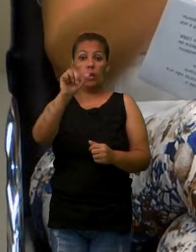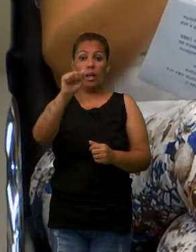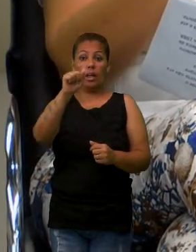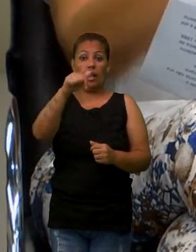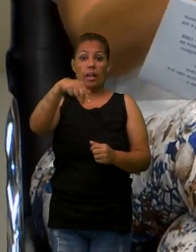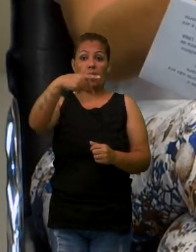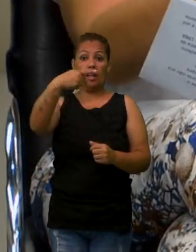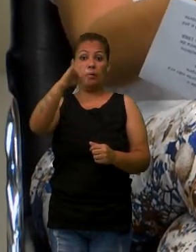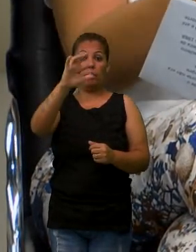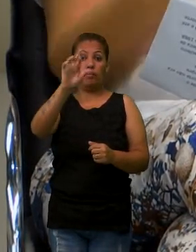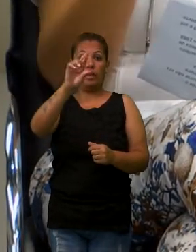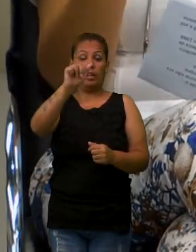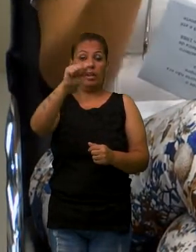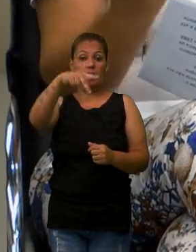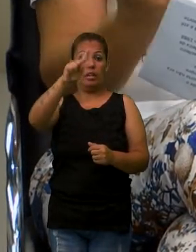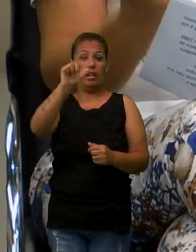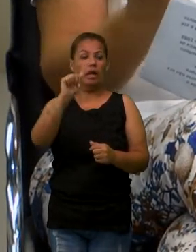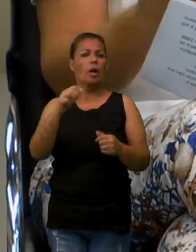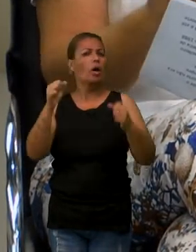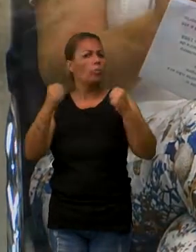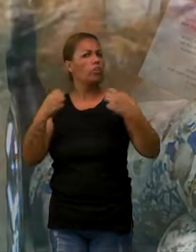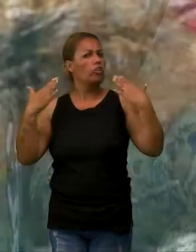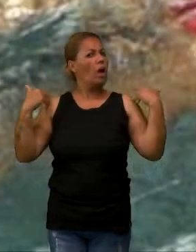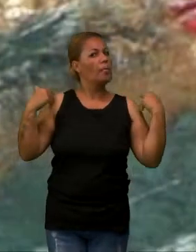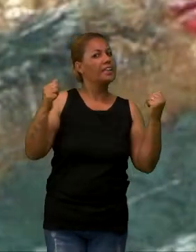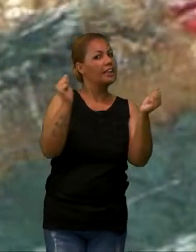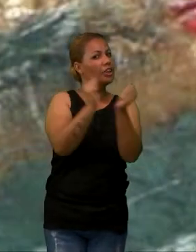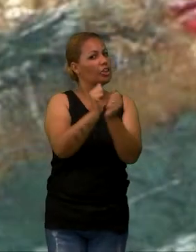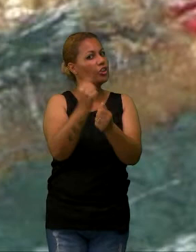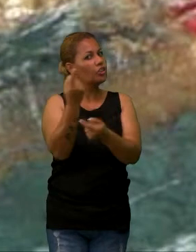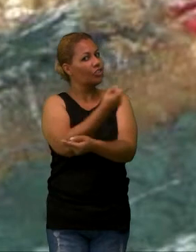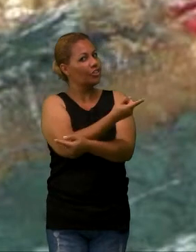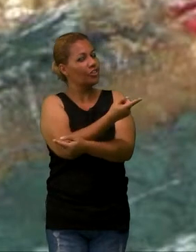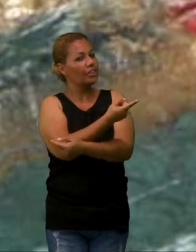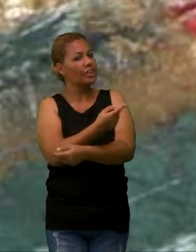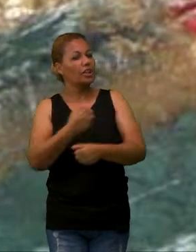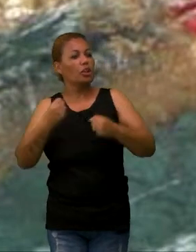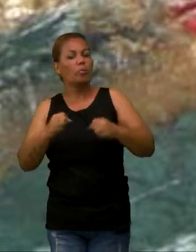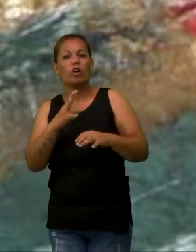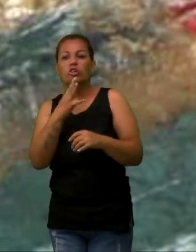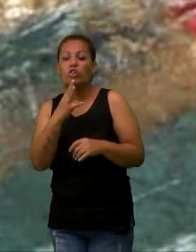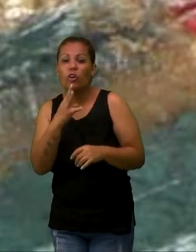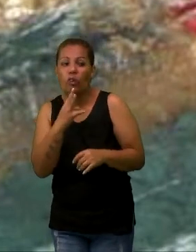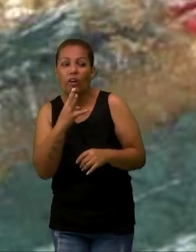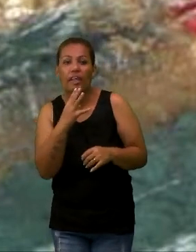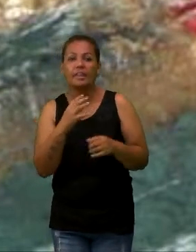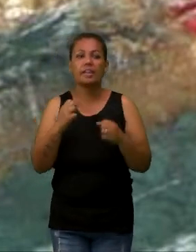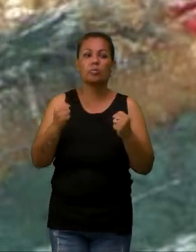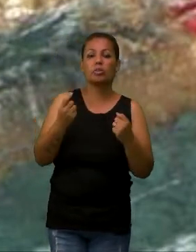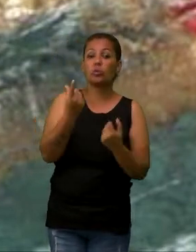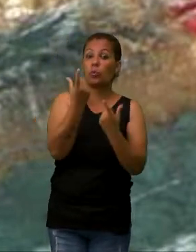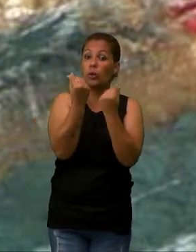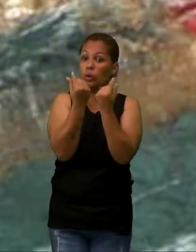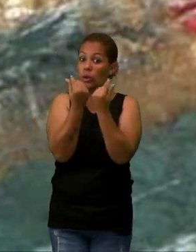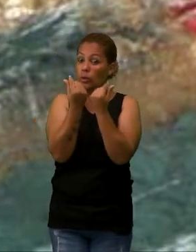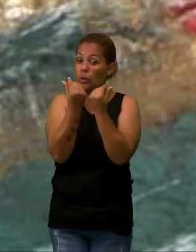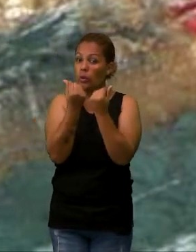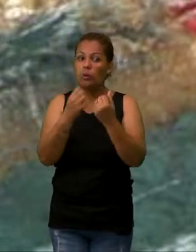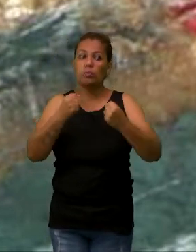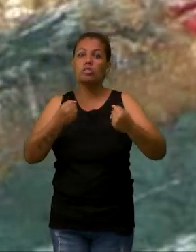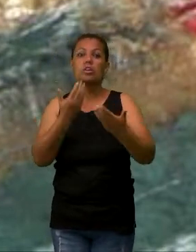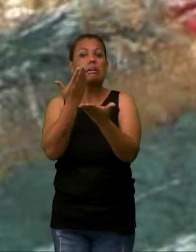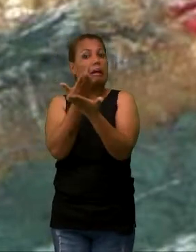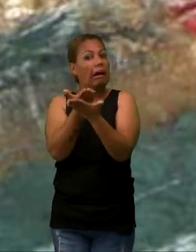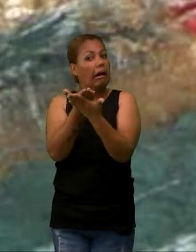conhecer porque diz que pode lá passear com vocês é isso e isso pode perceber a gente qual é que é um custo disso pode perder a